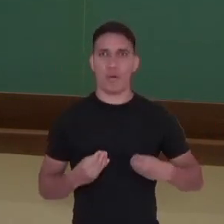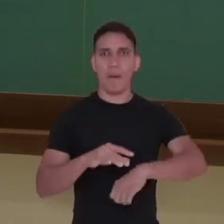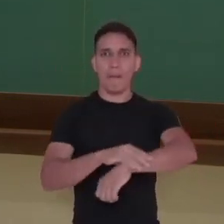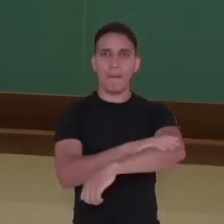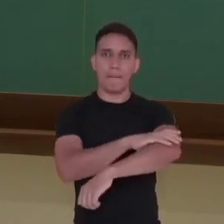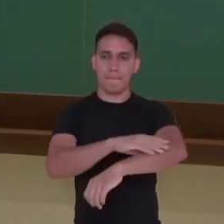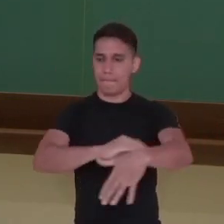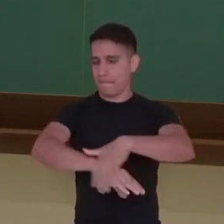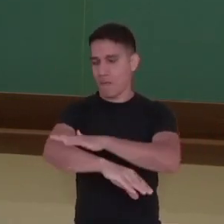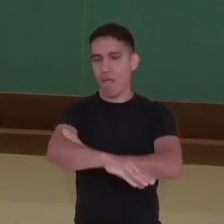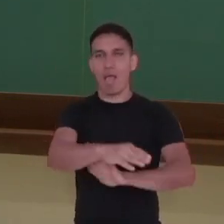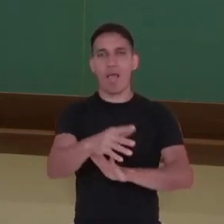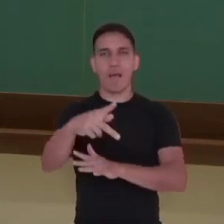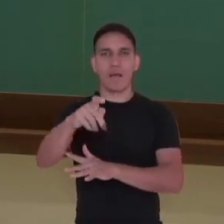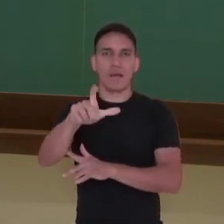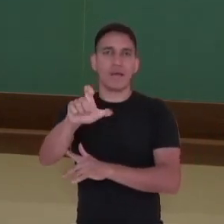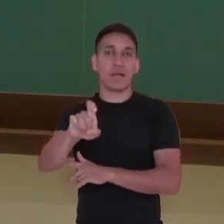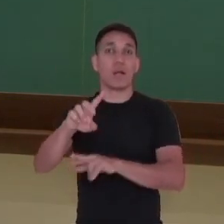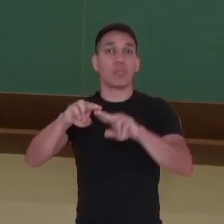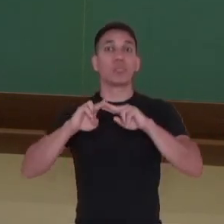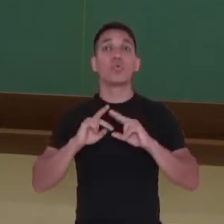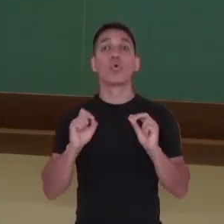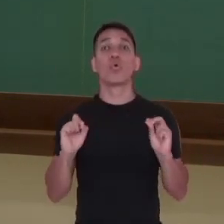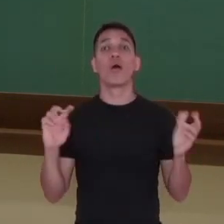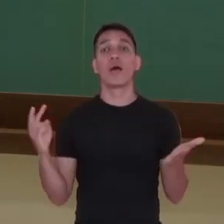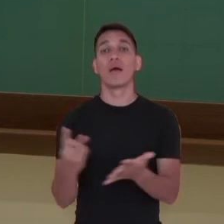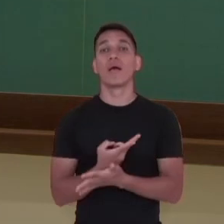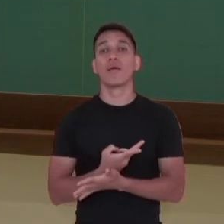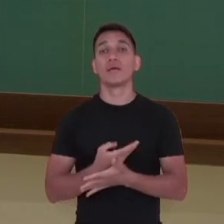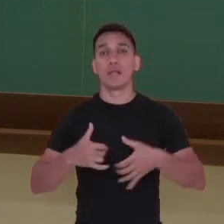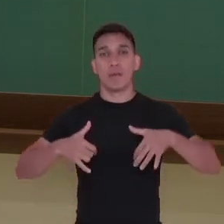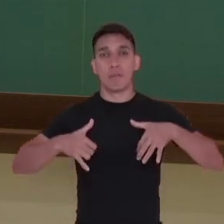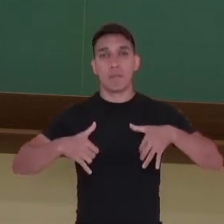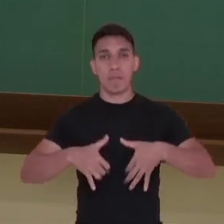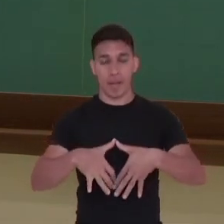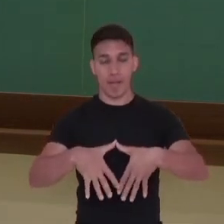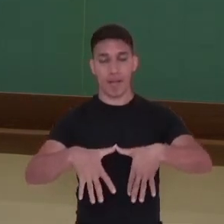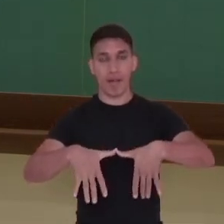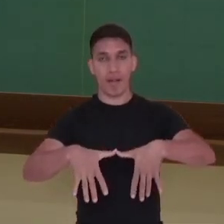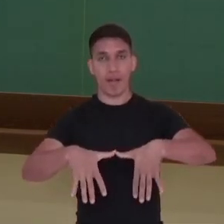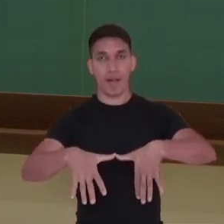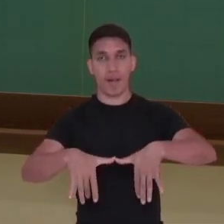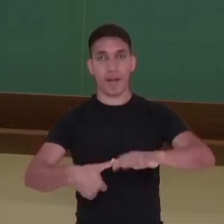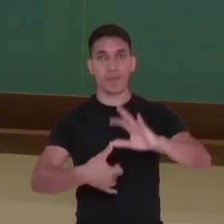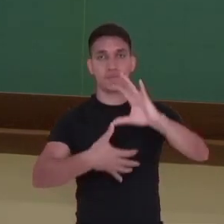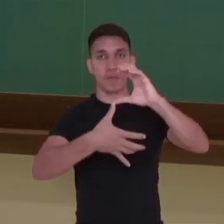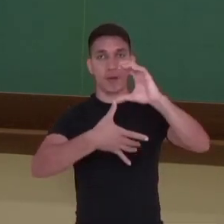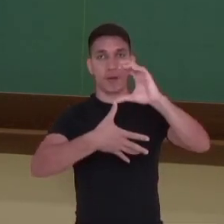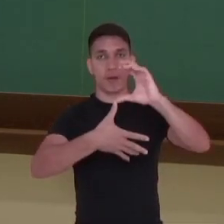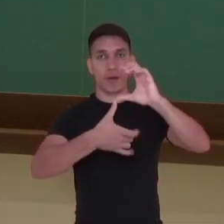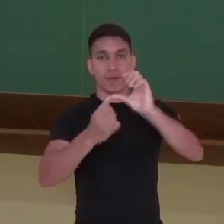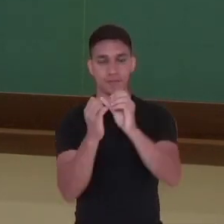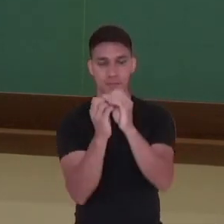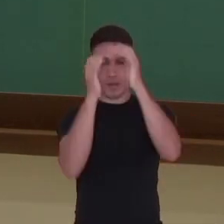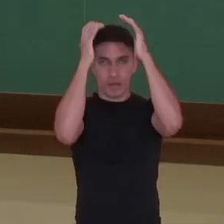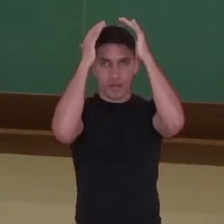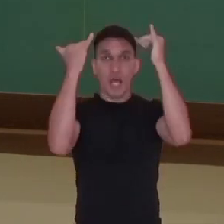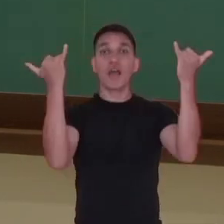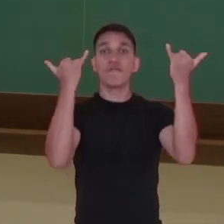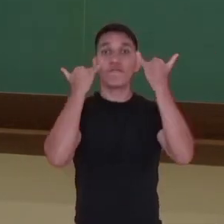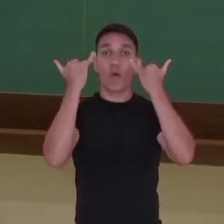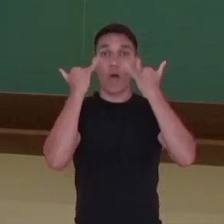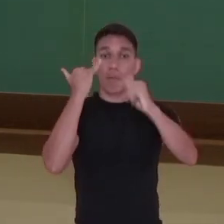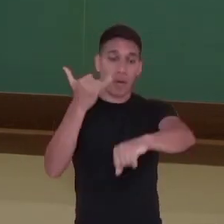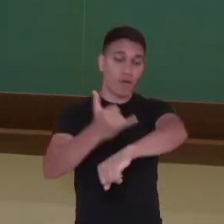todo. Então, é através dos neurônios sensoriais que são responsáveis por enviar essas informações,